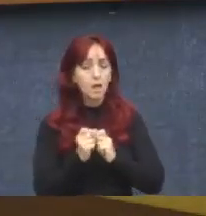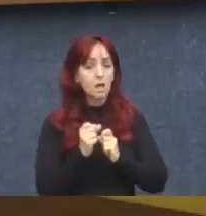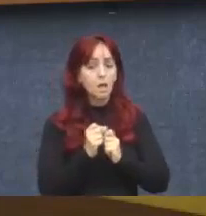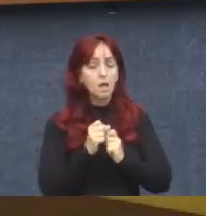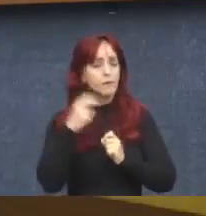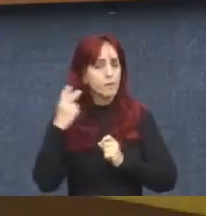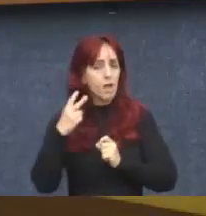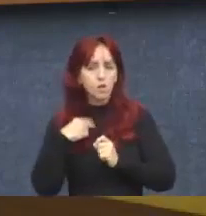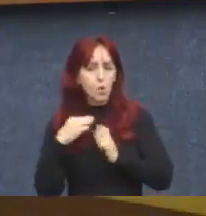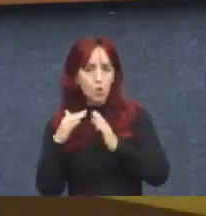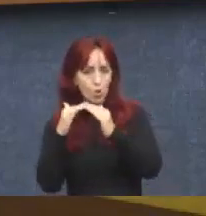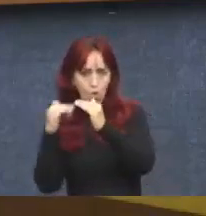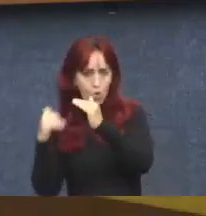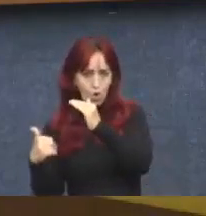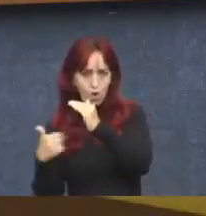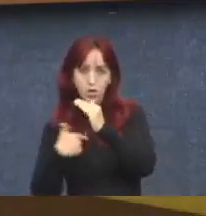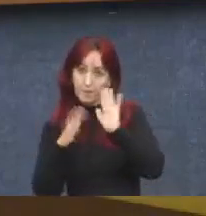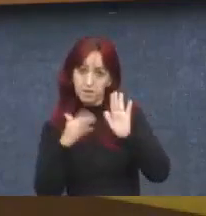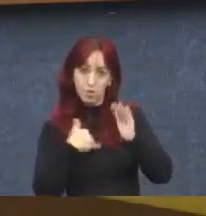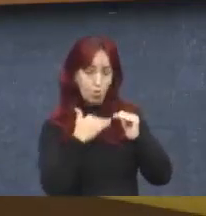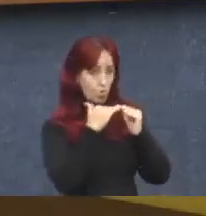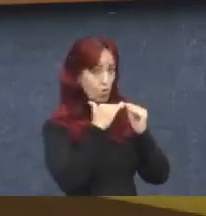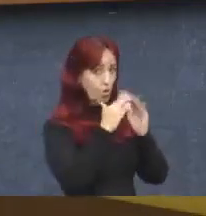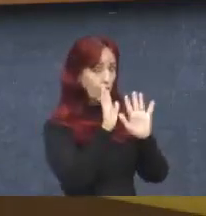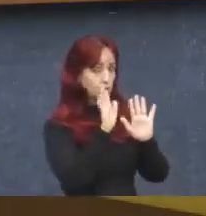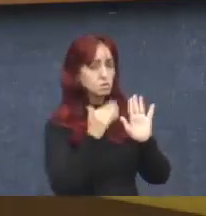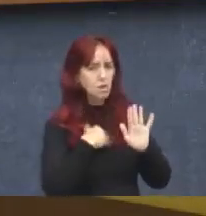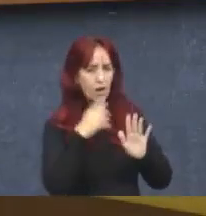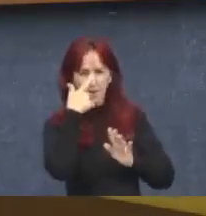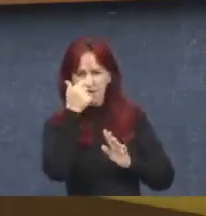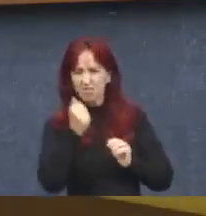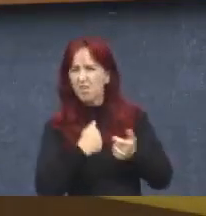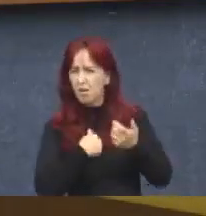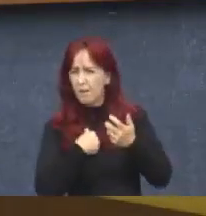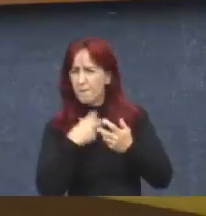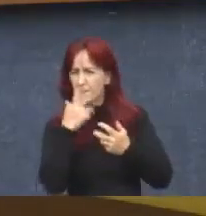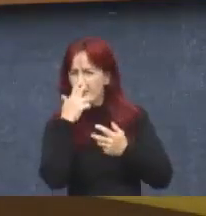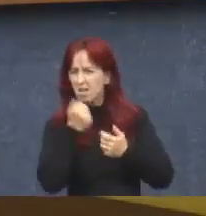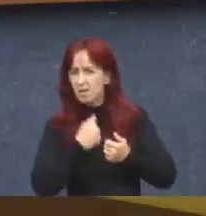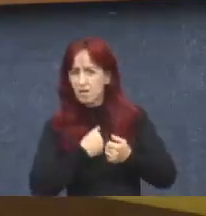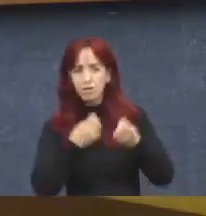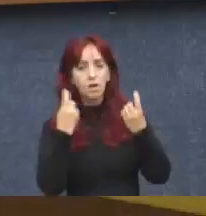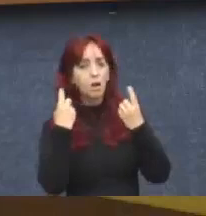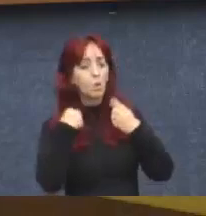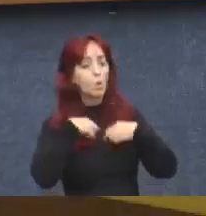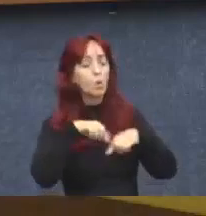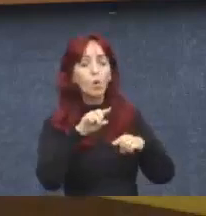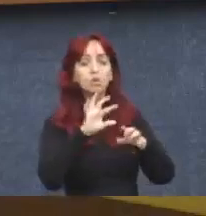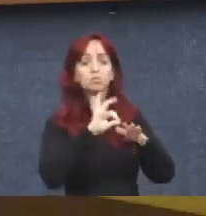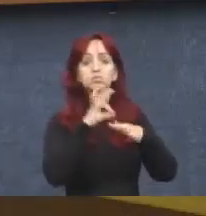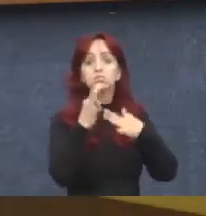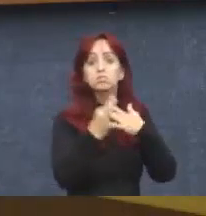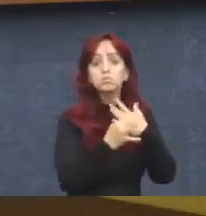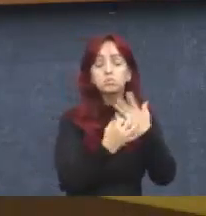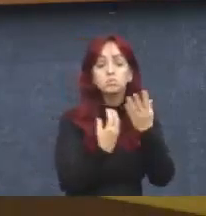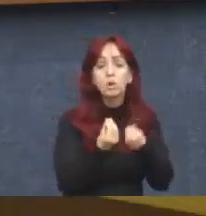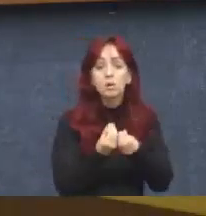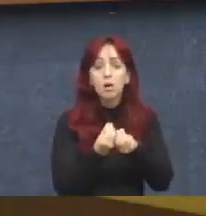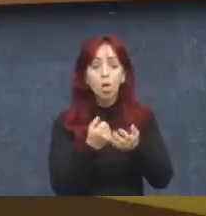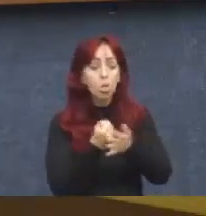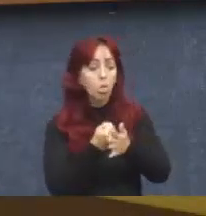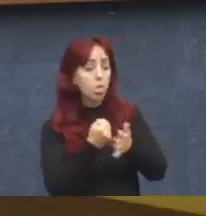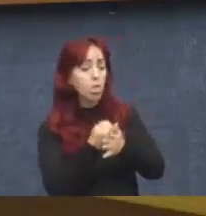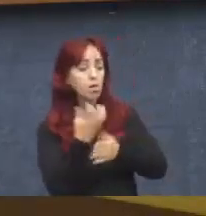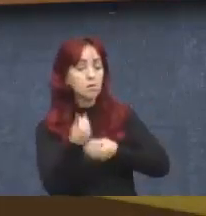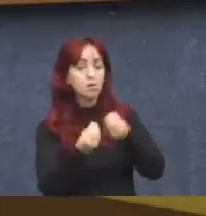eu concordo, já estou sendo atacado nas minhas redes sociais por um radicalismo. Eu, em